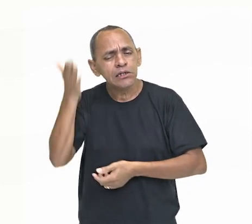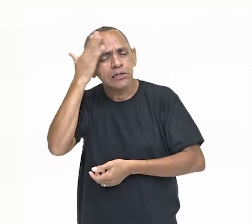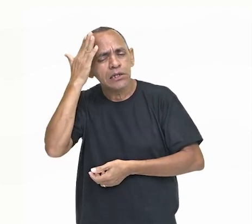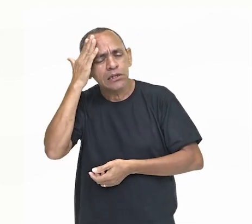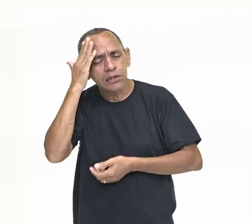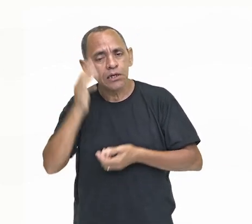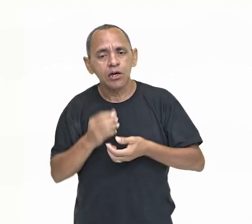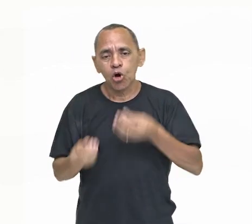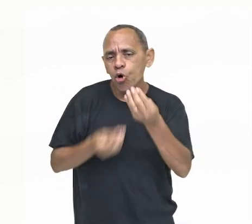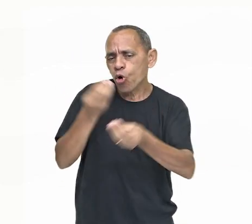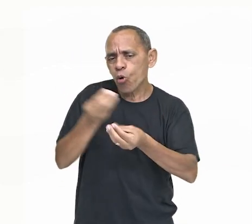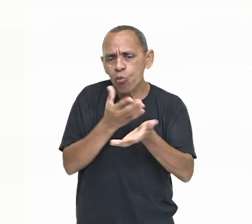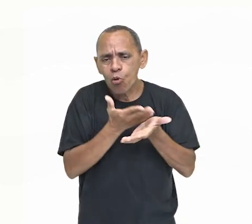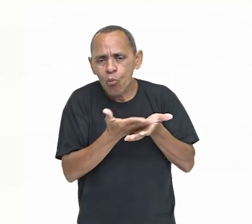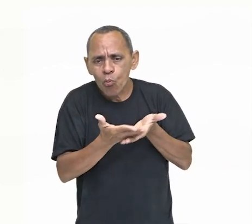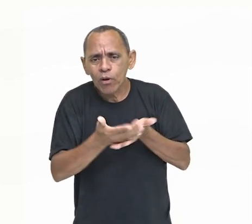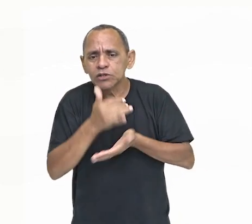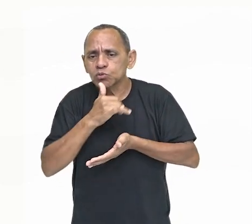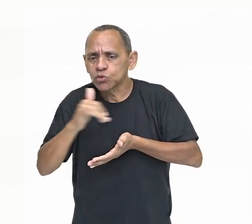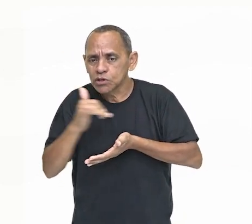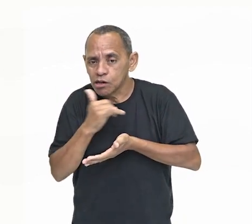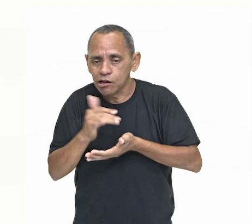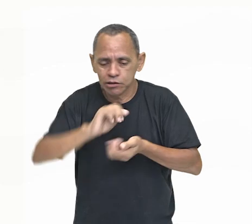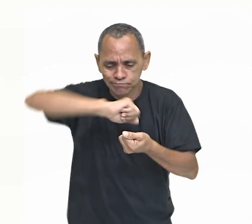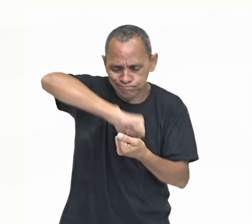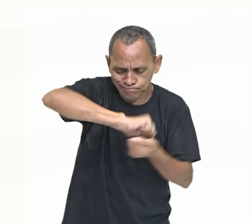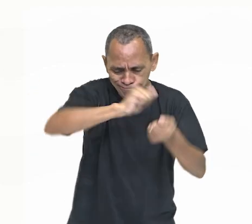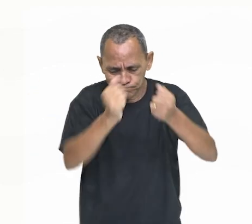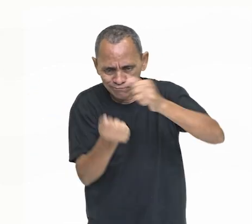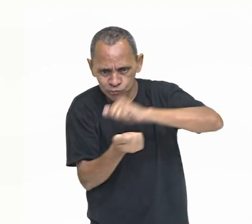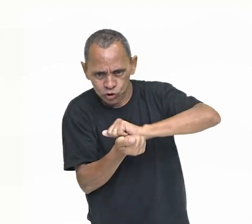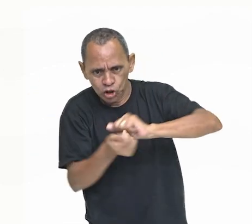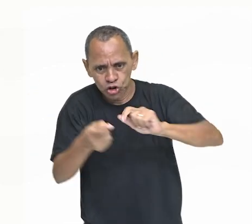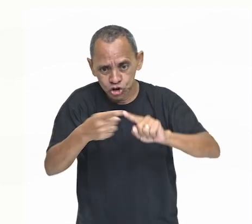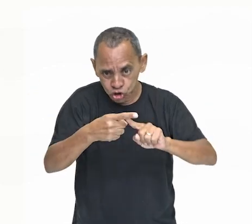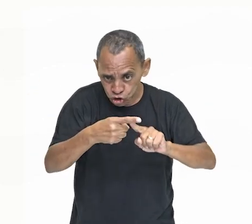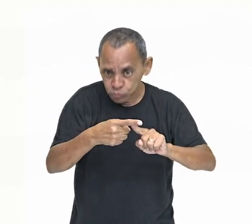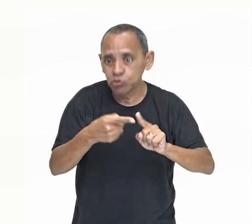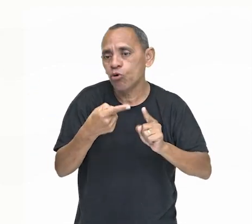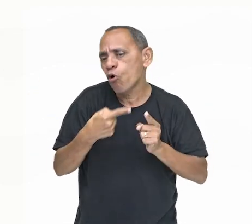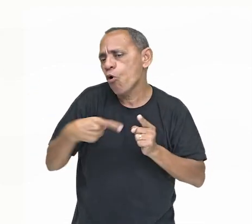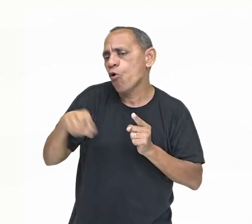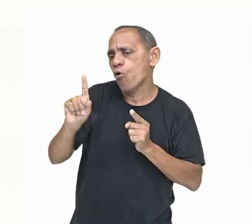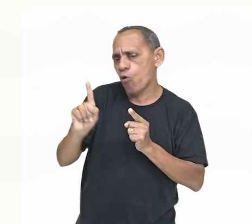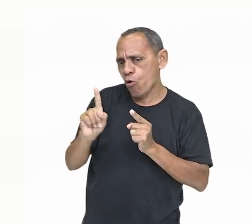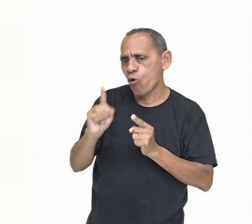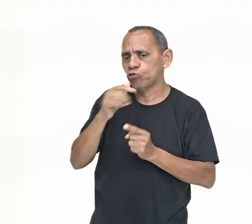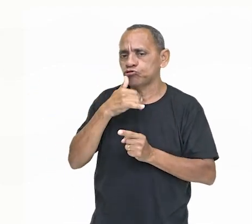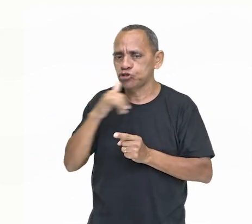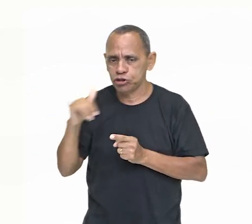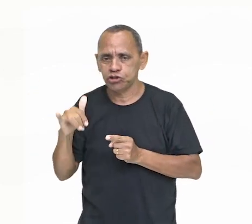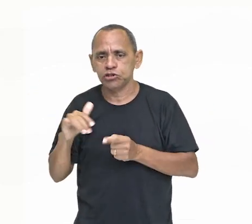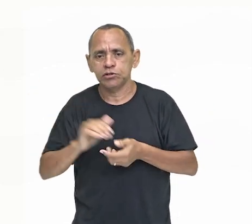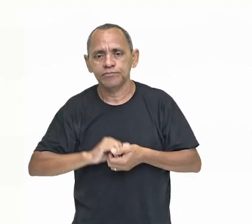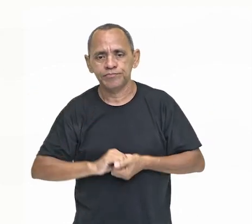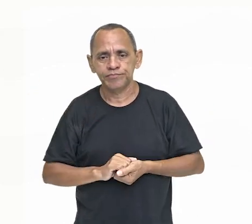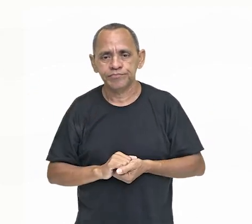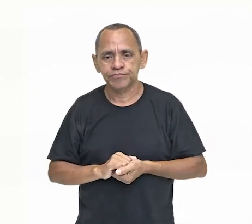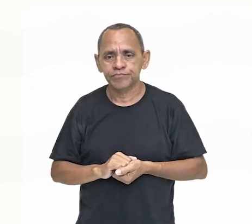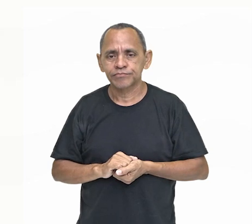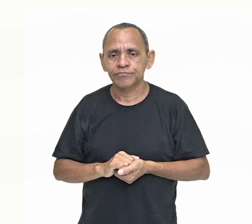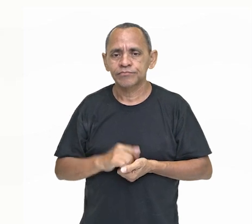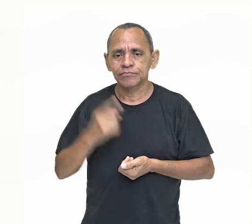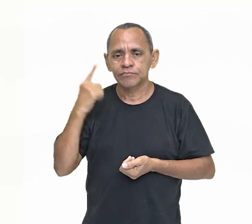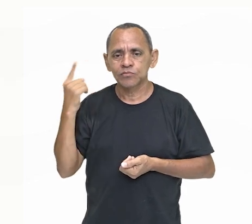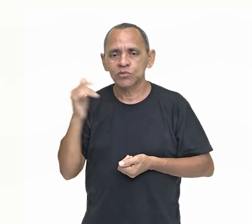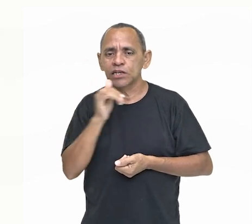começa com energia elétrica e se converte em outra modalidade de energia. Aí você tem aqui, trouxe um